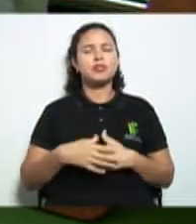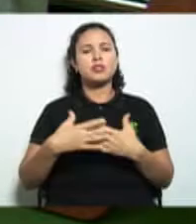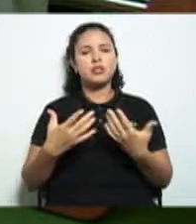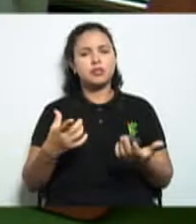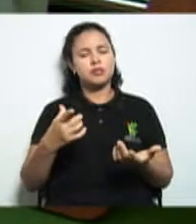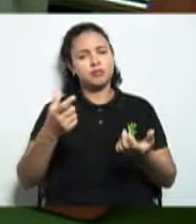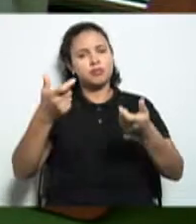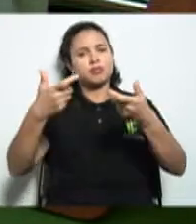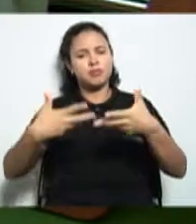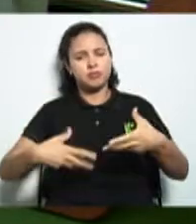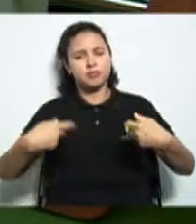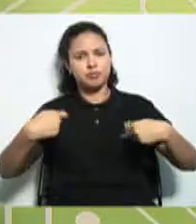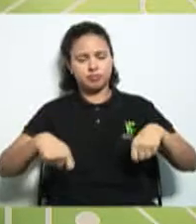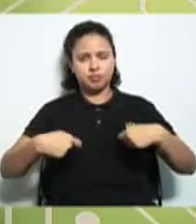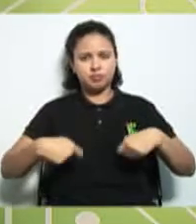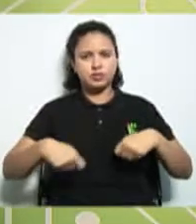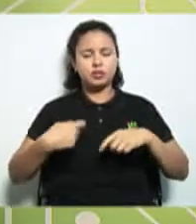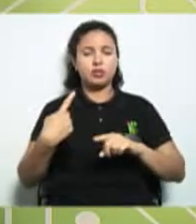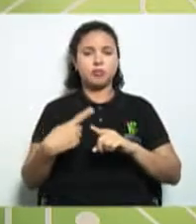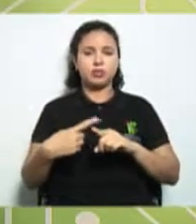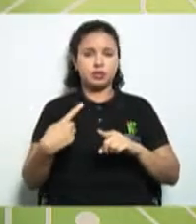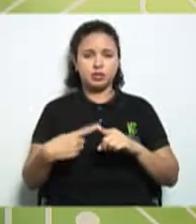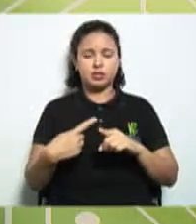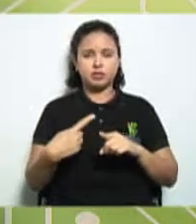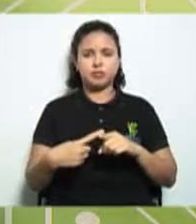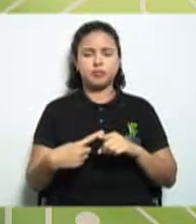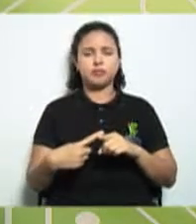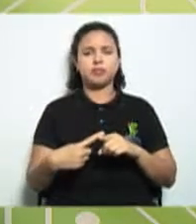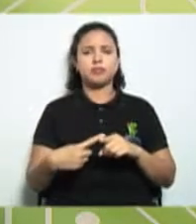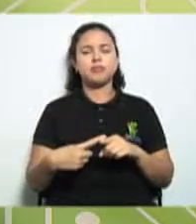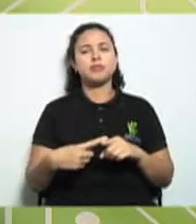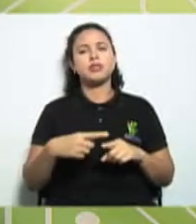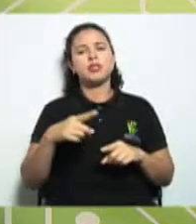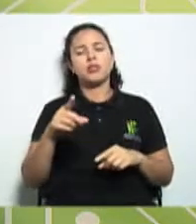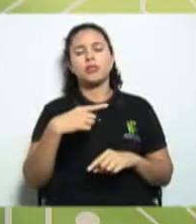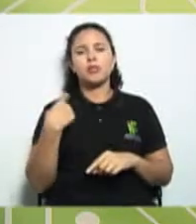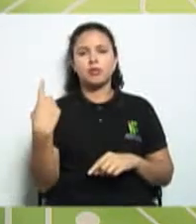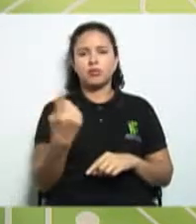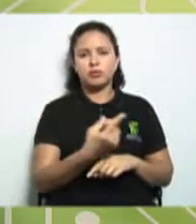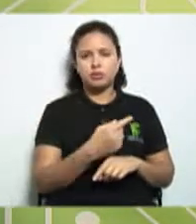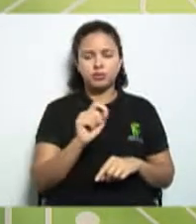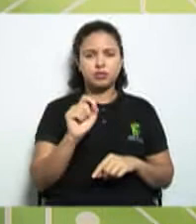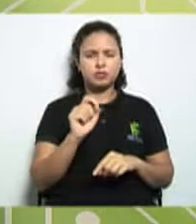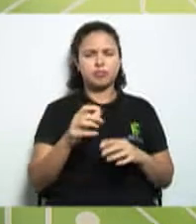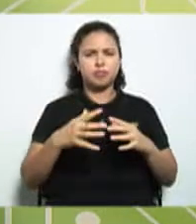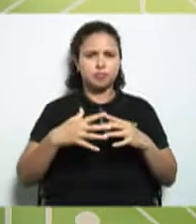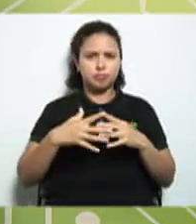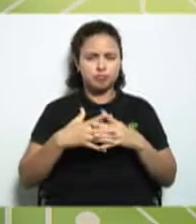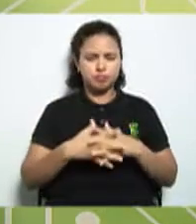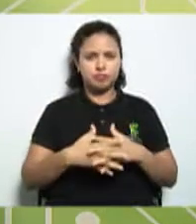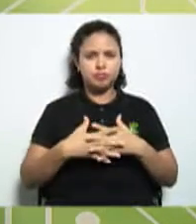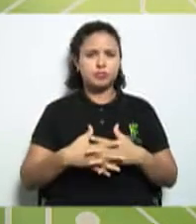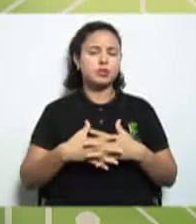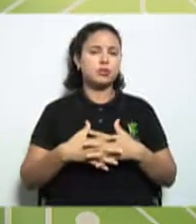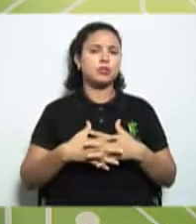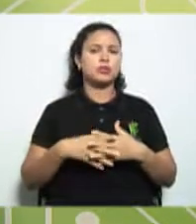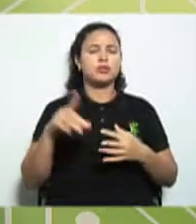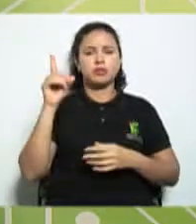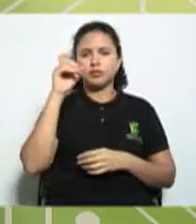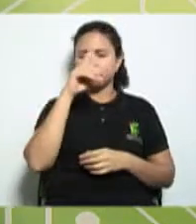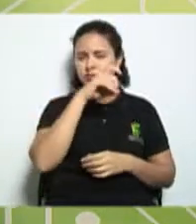esclarecimentos, eles são necessários. Por quê? Porque, às vezes, nós fazemos confusão realmente, que é difícil